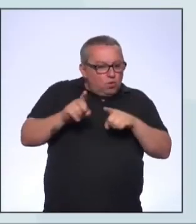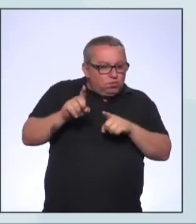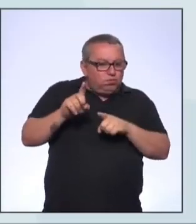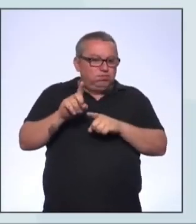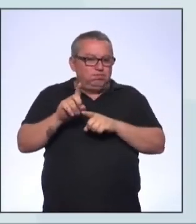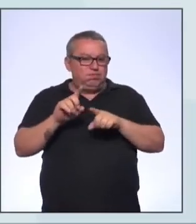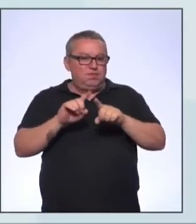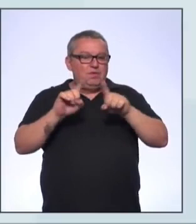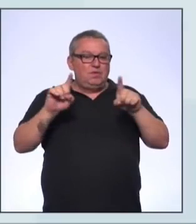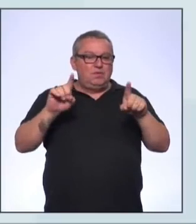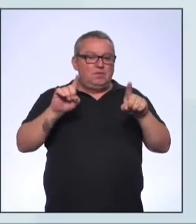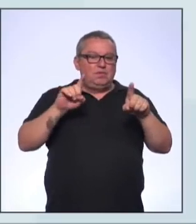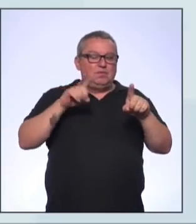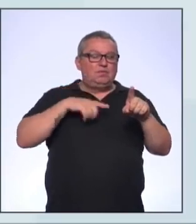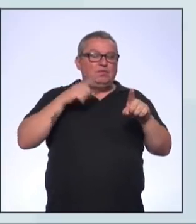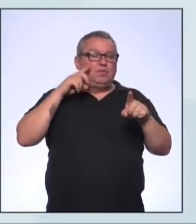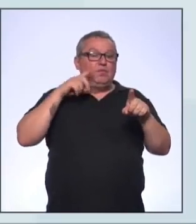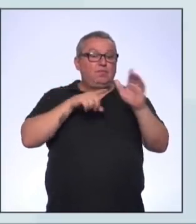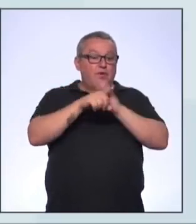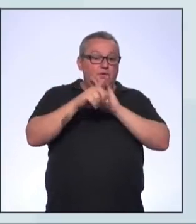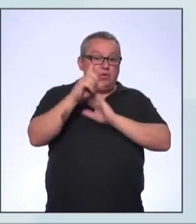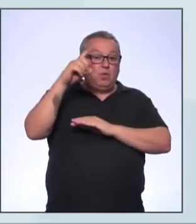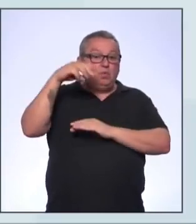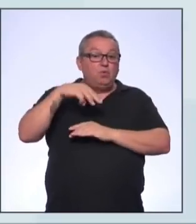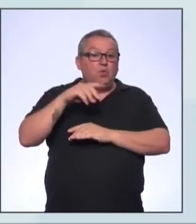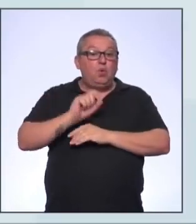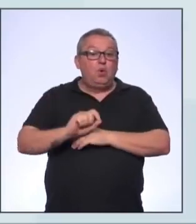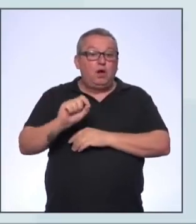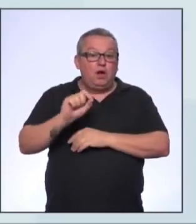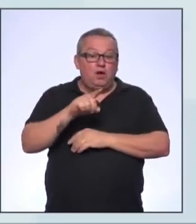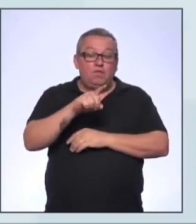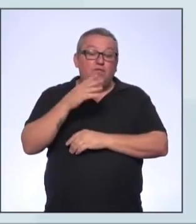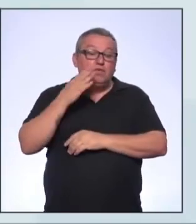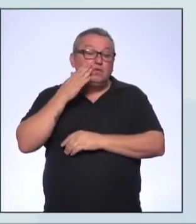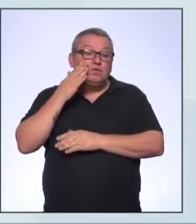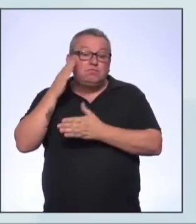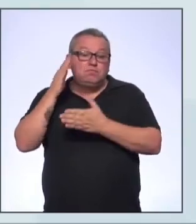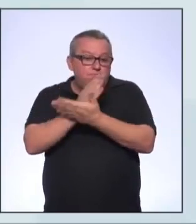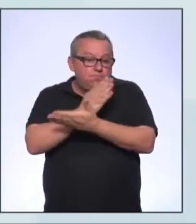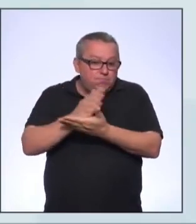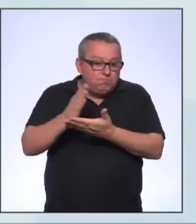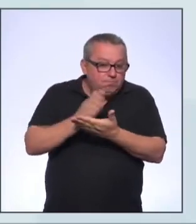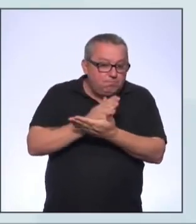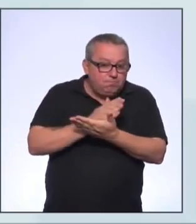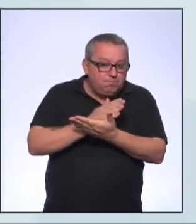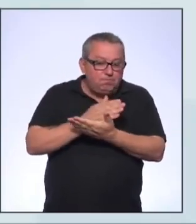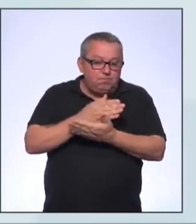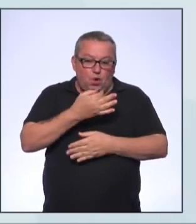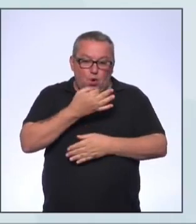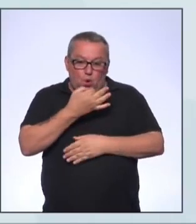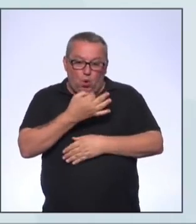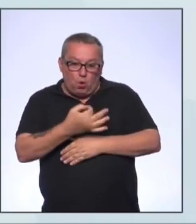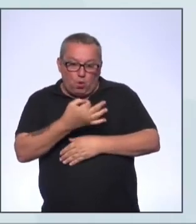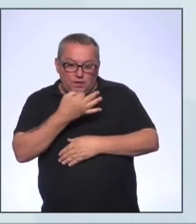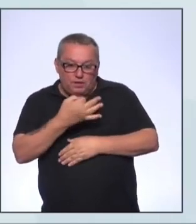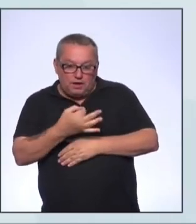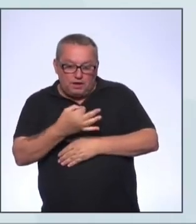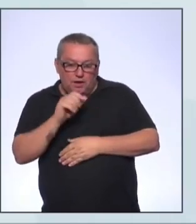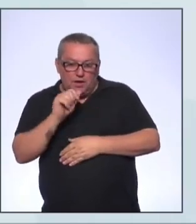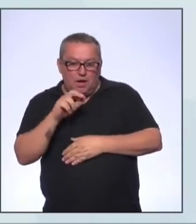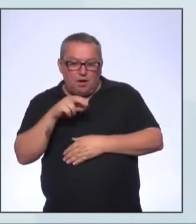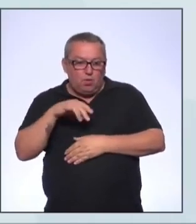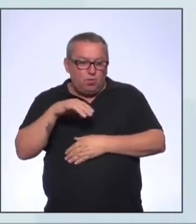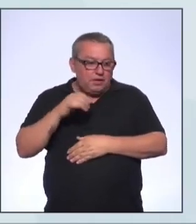a pergunta aqui para vocês interagirem conosco em 1 minuto é: você sabe a diferença entre opinar, argumentar